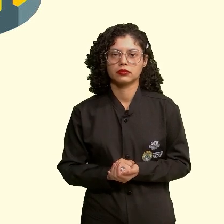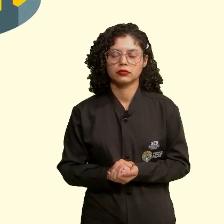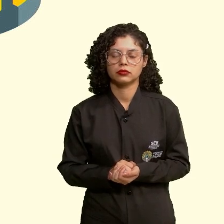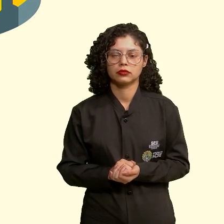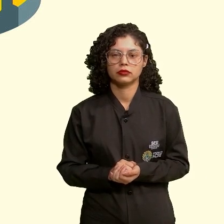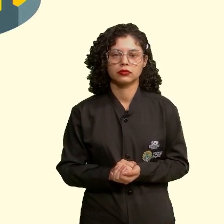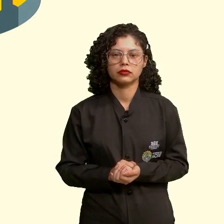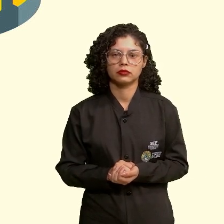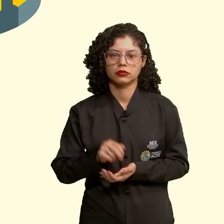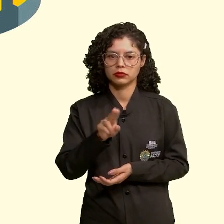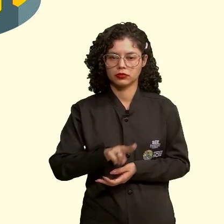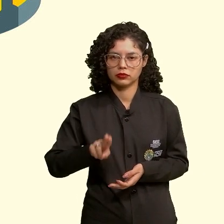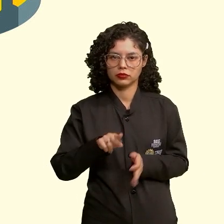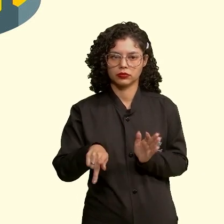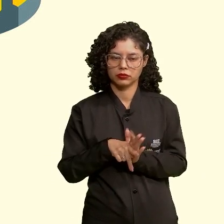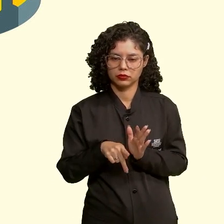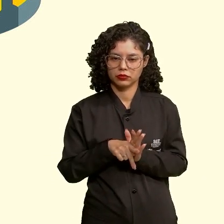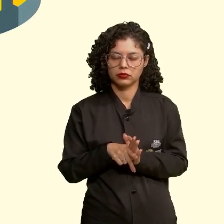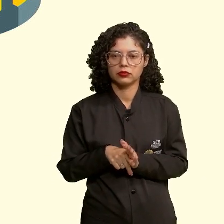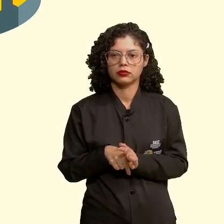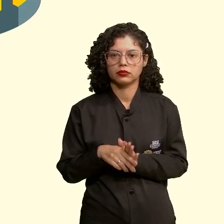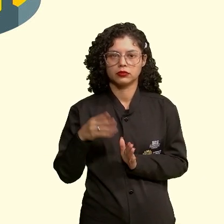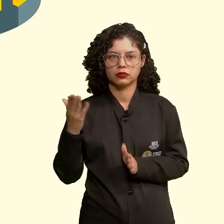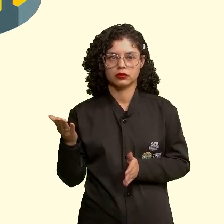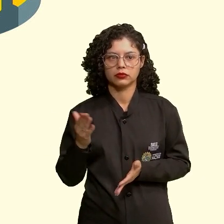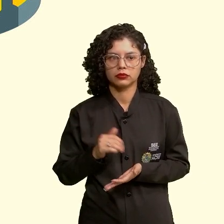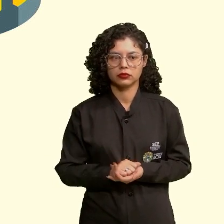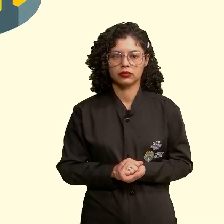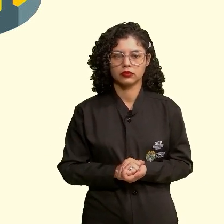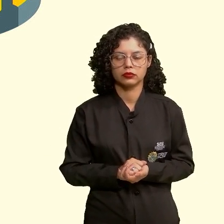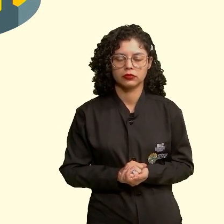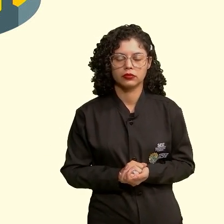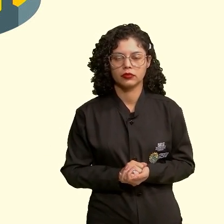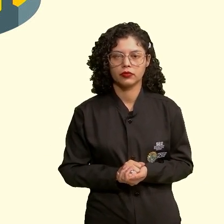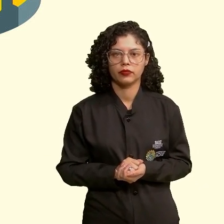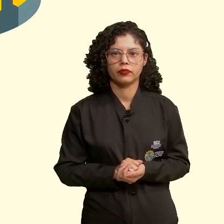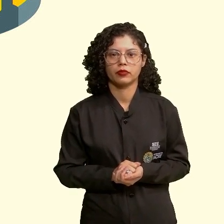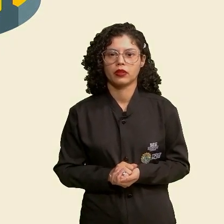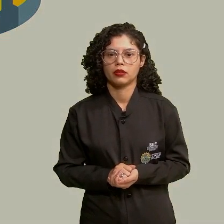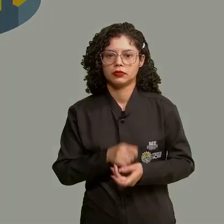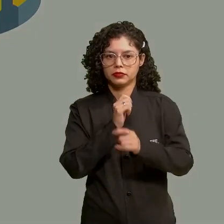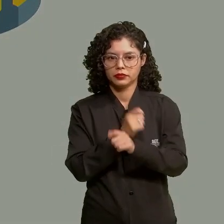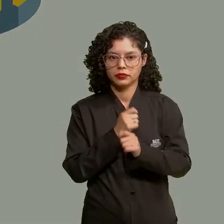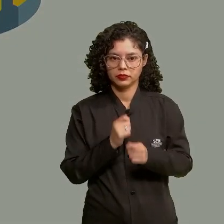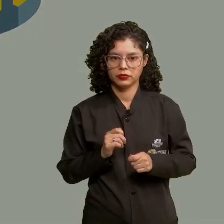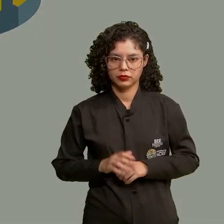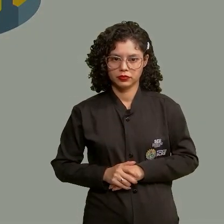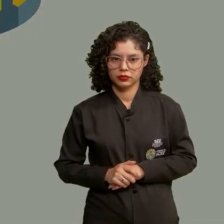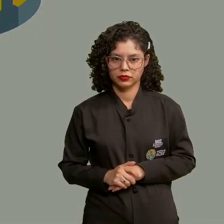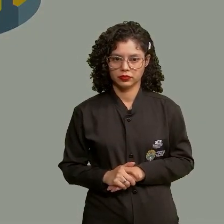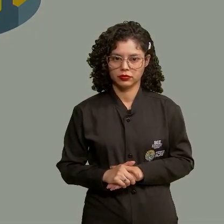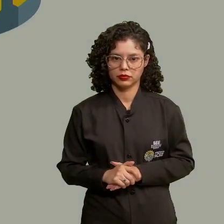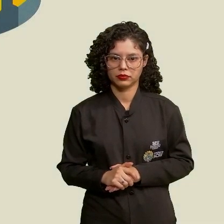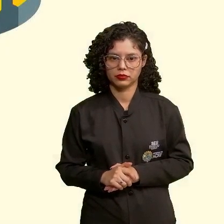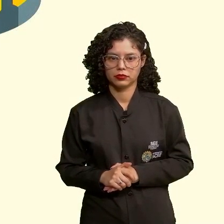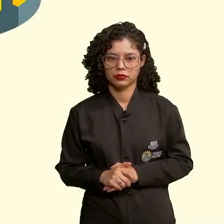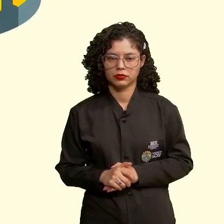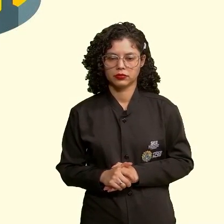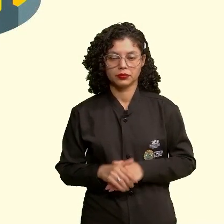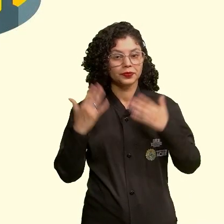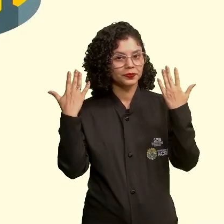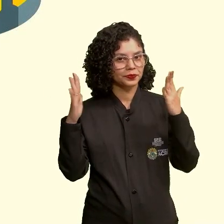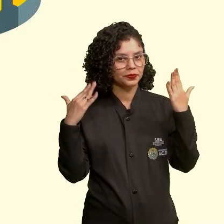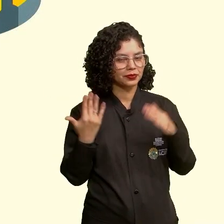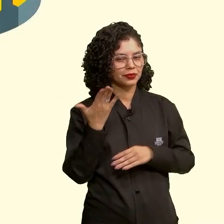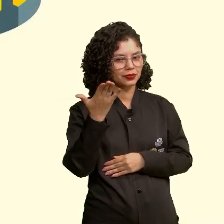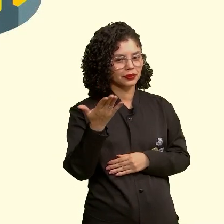poder golpear o instrumento. Então esse aí é a bateria e eu vou colocar um tamborzinho aí para você. De